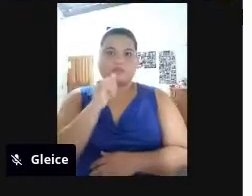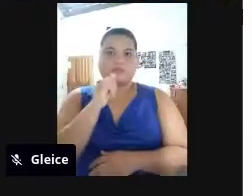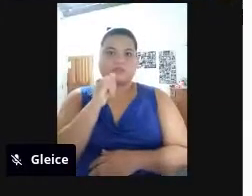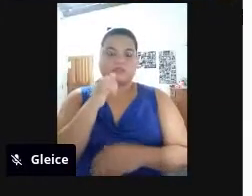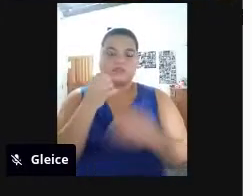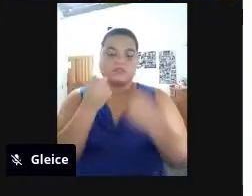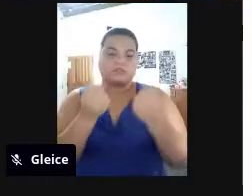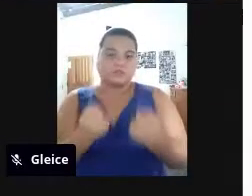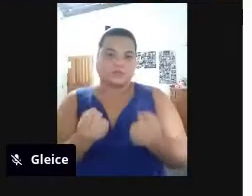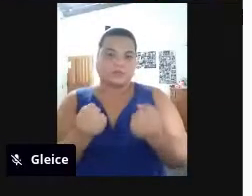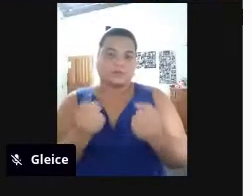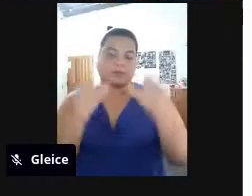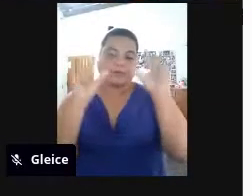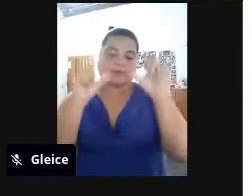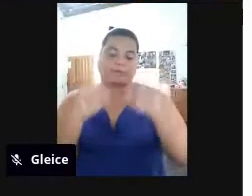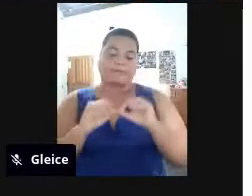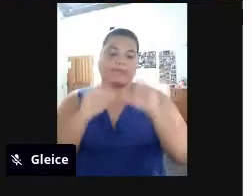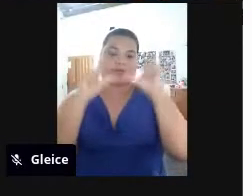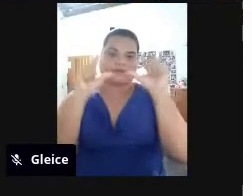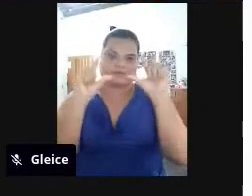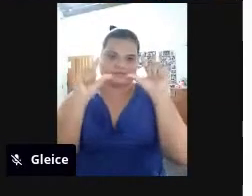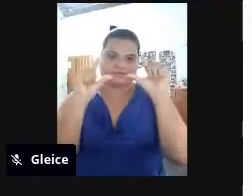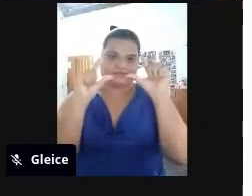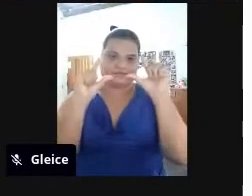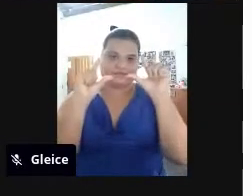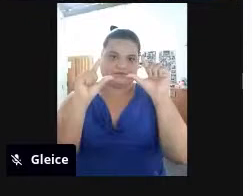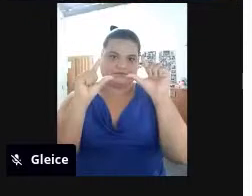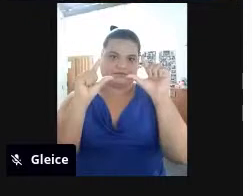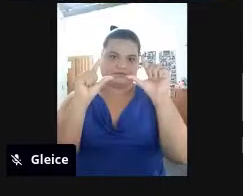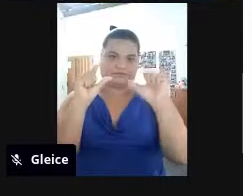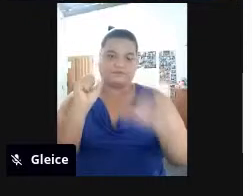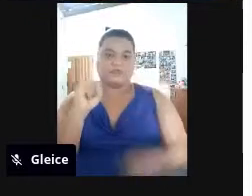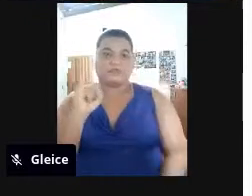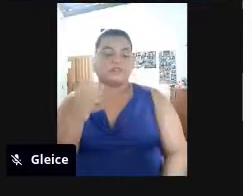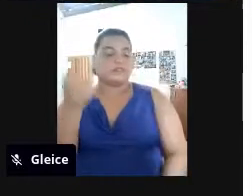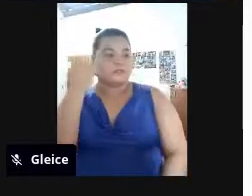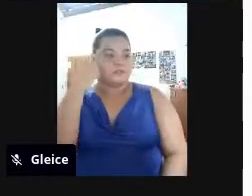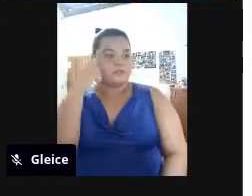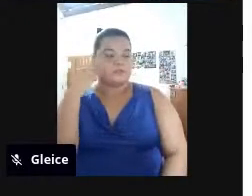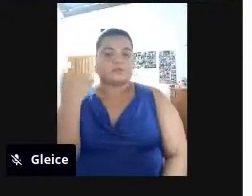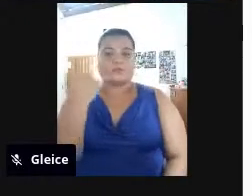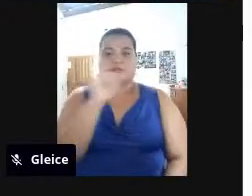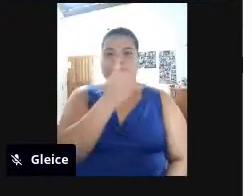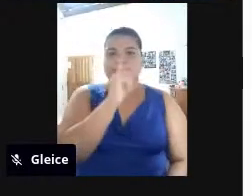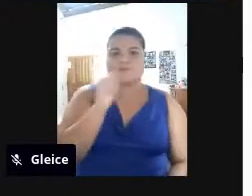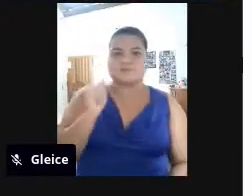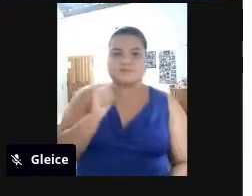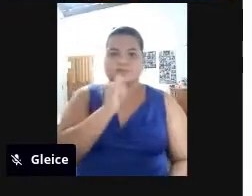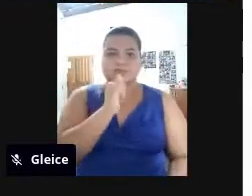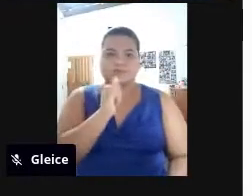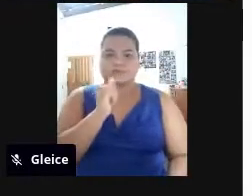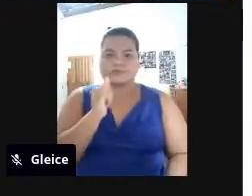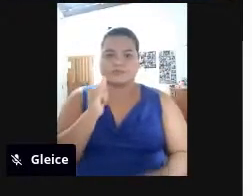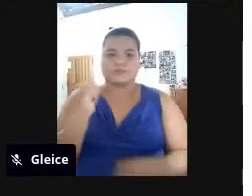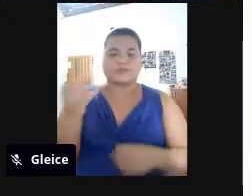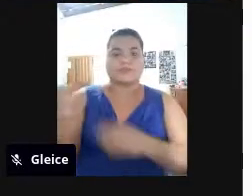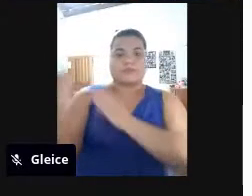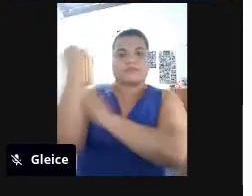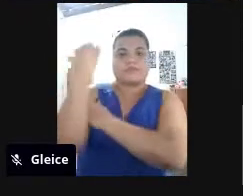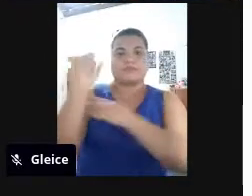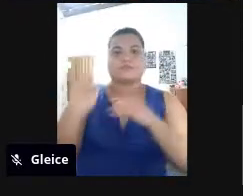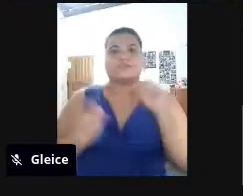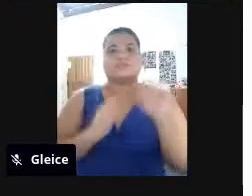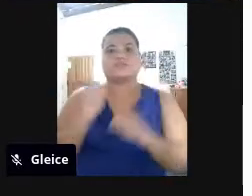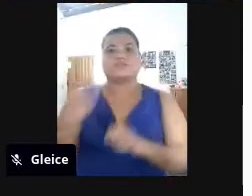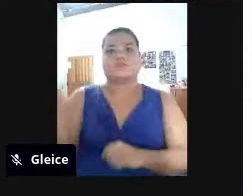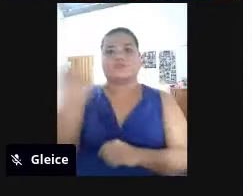também pensando em substratos energéticos, o que é muito utilizado durante o exercício físico? O nosso